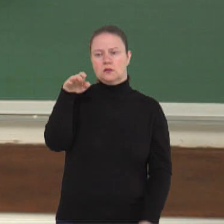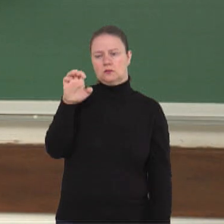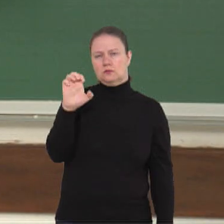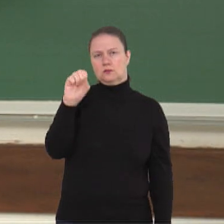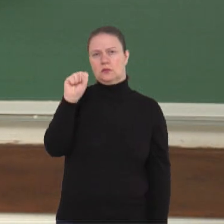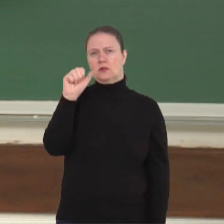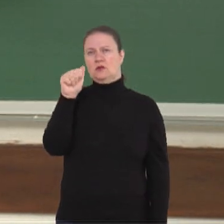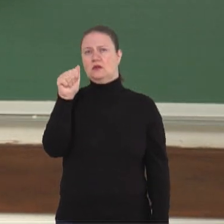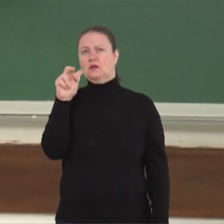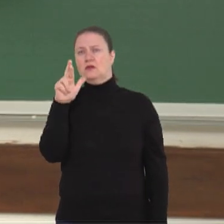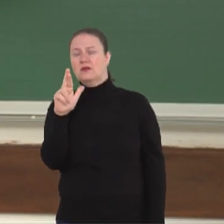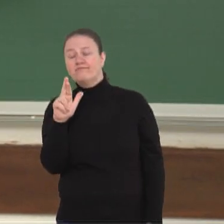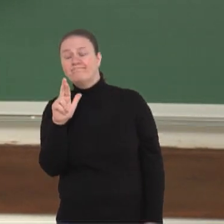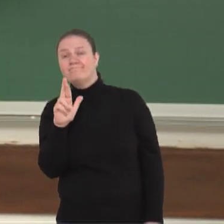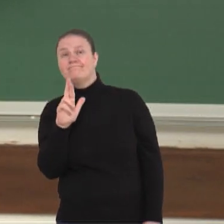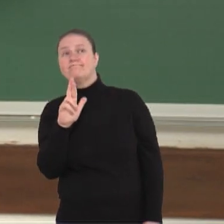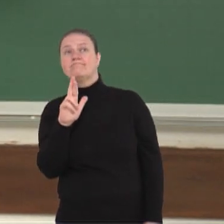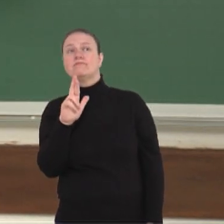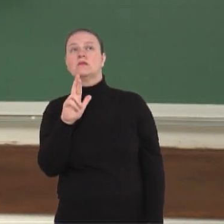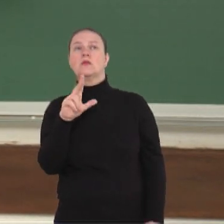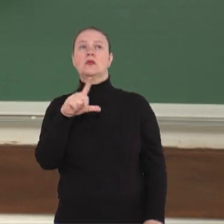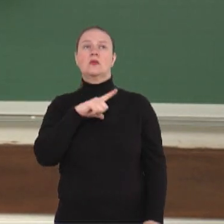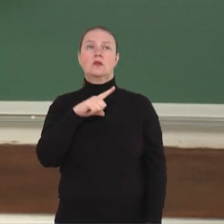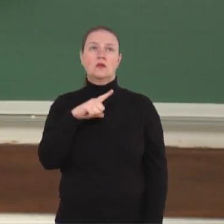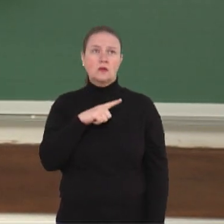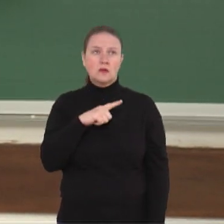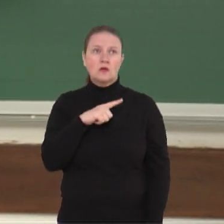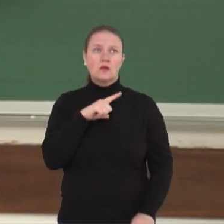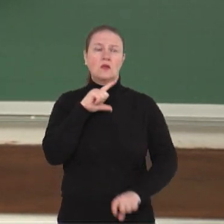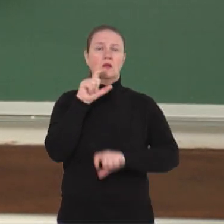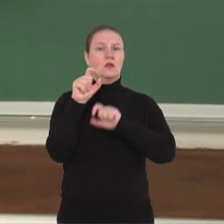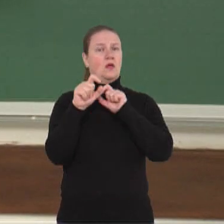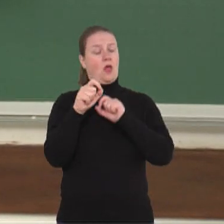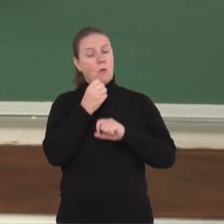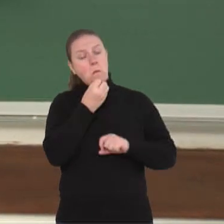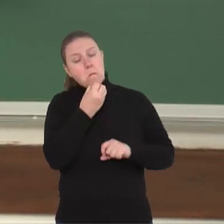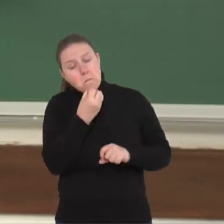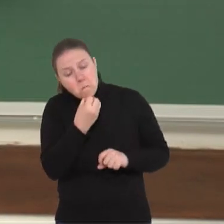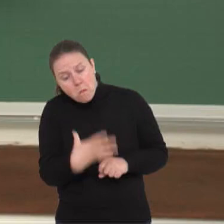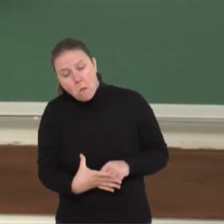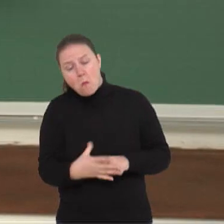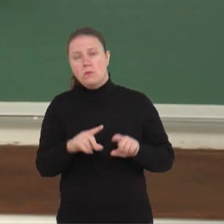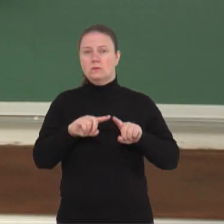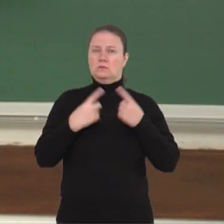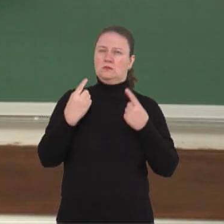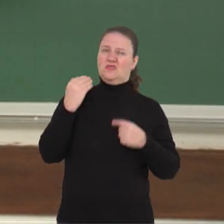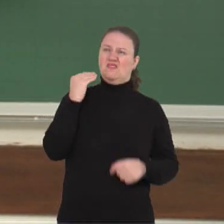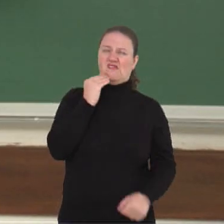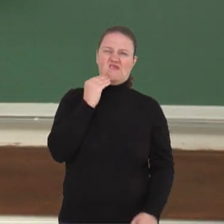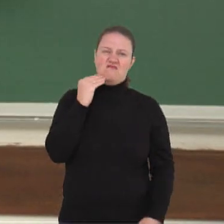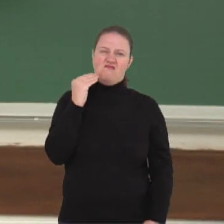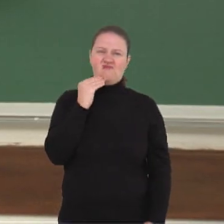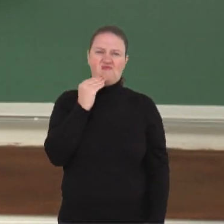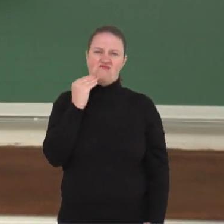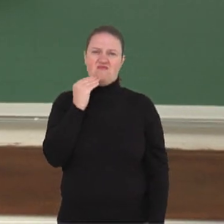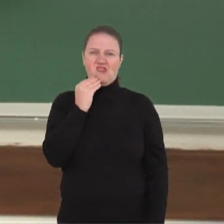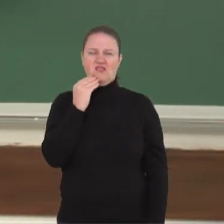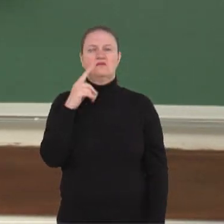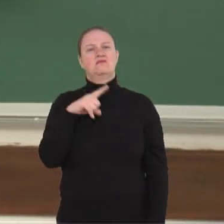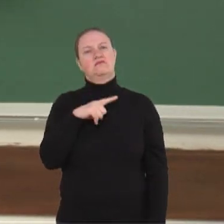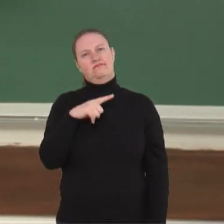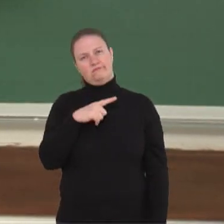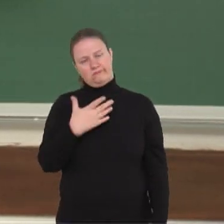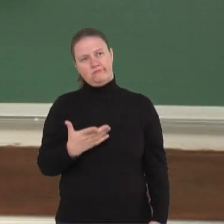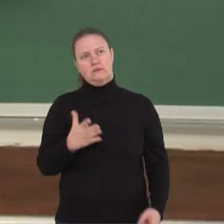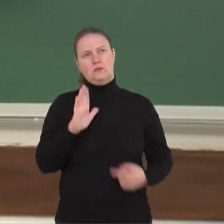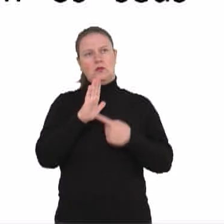contradição aí, né, adversativo. Ele mostra que, bom, tem algumas coisas que essa pessoa que resenhou não gosta. E ela